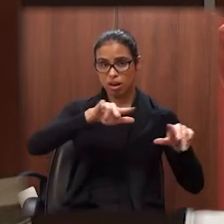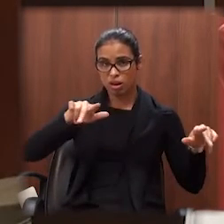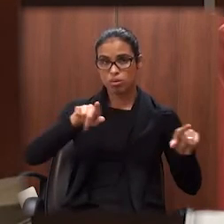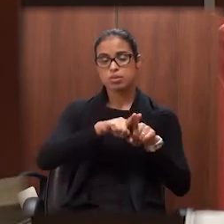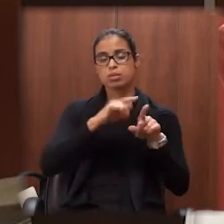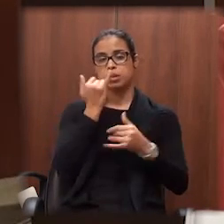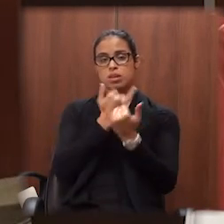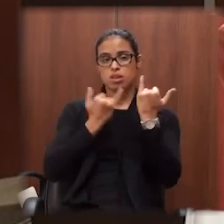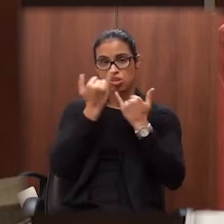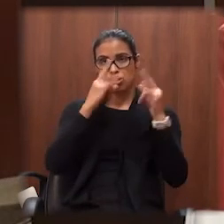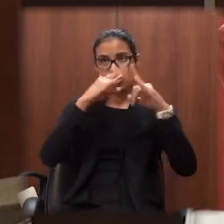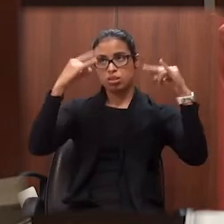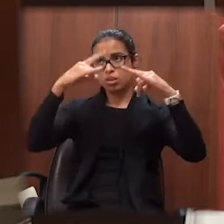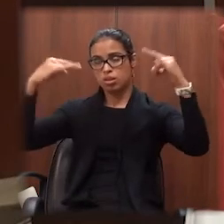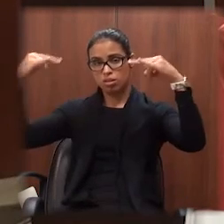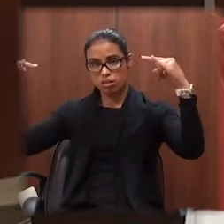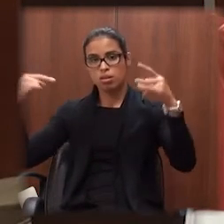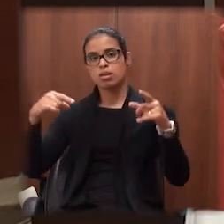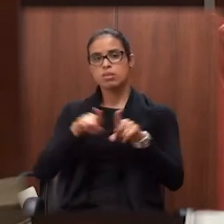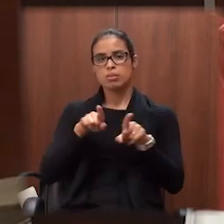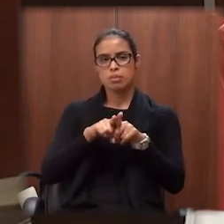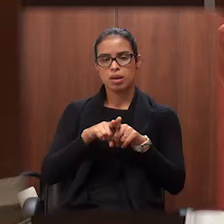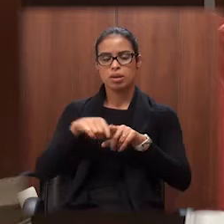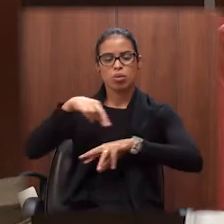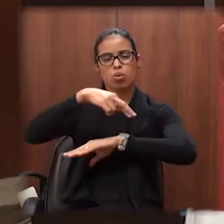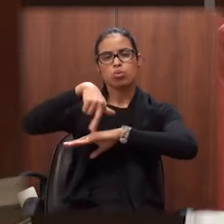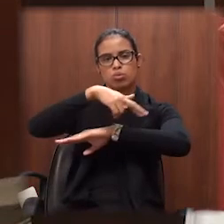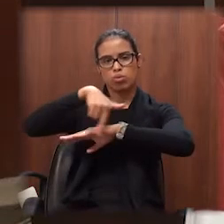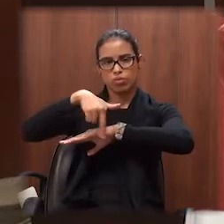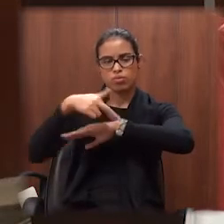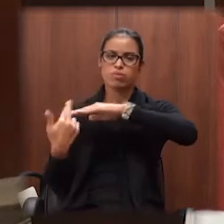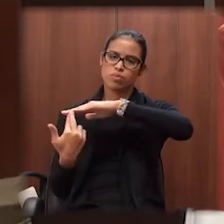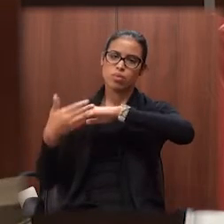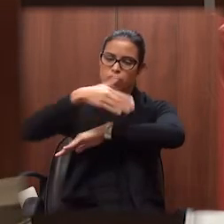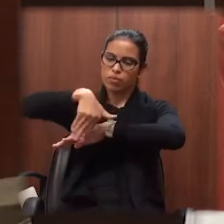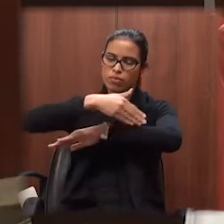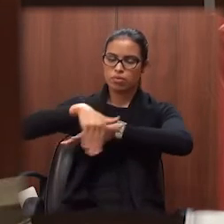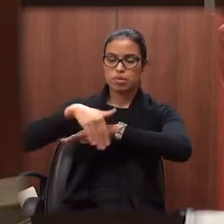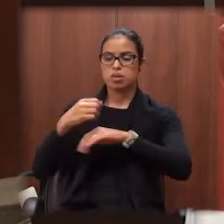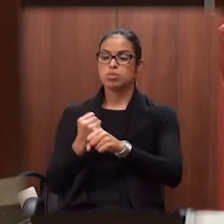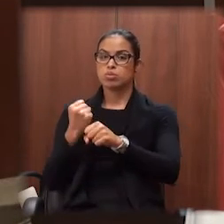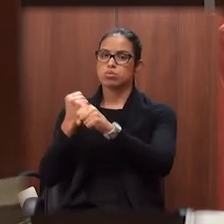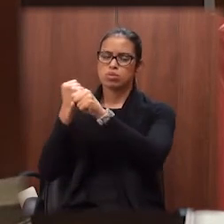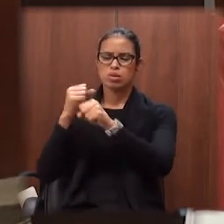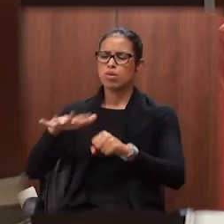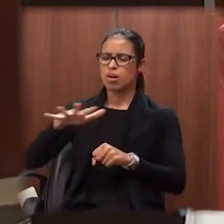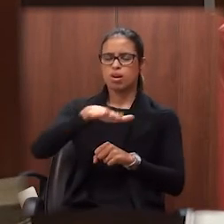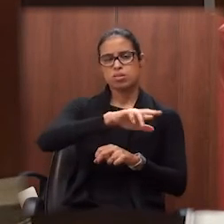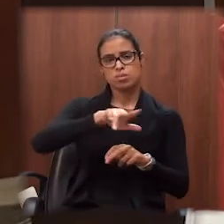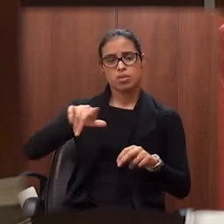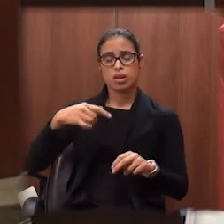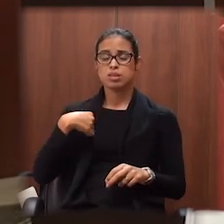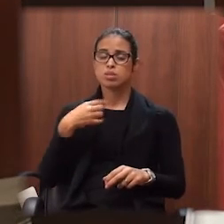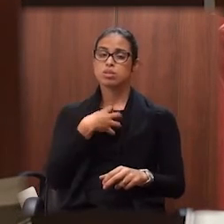Desenvolvimento Rodoviário, etc. Eu senti falta